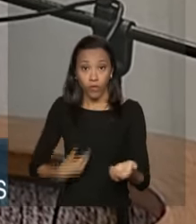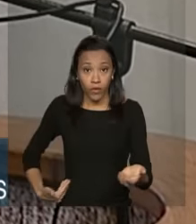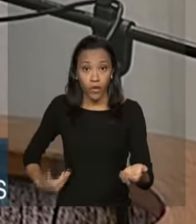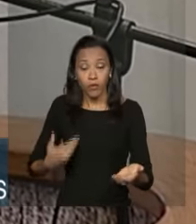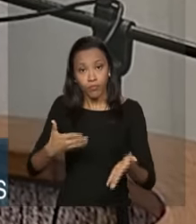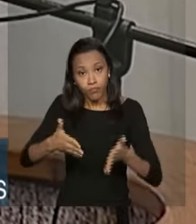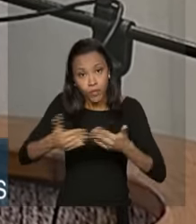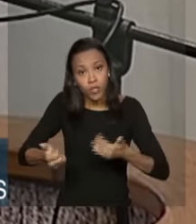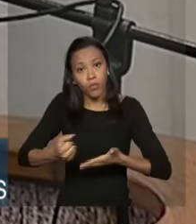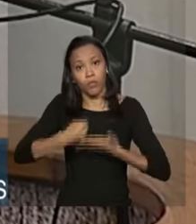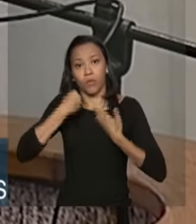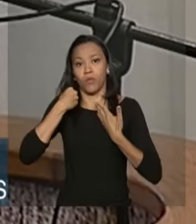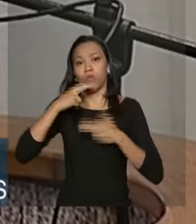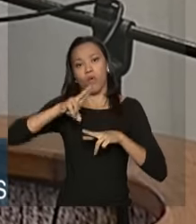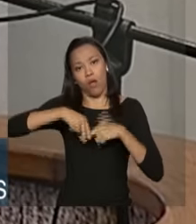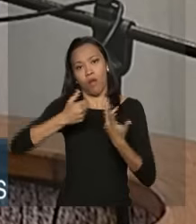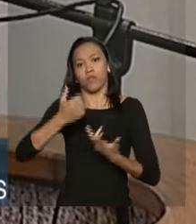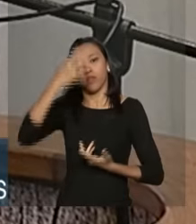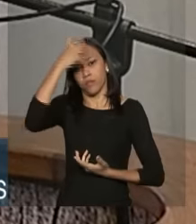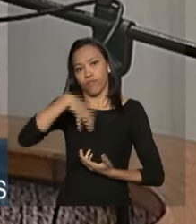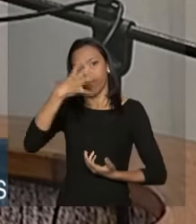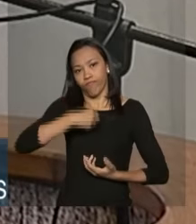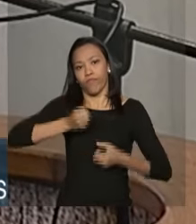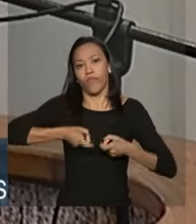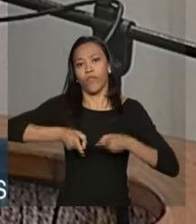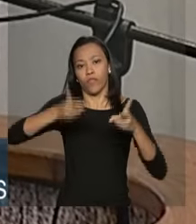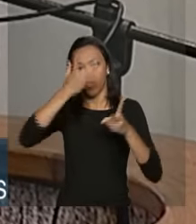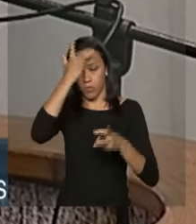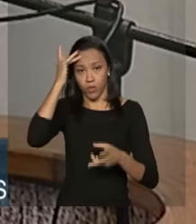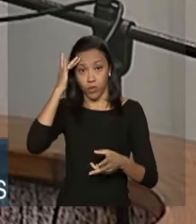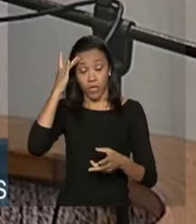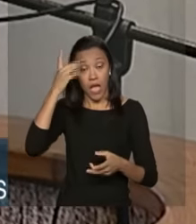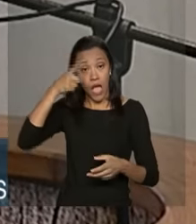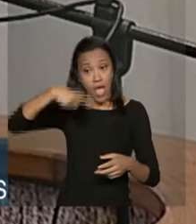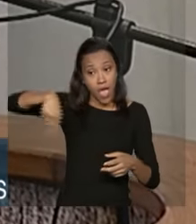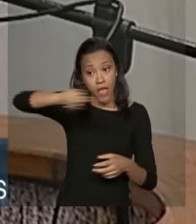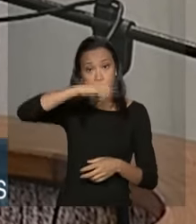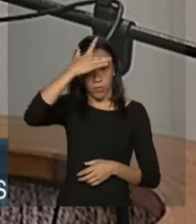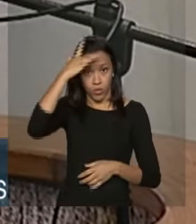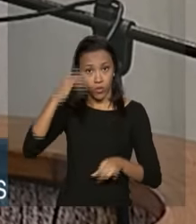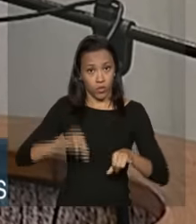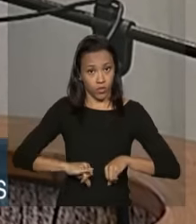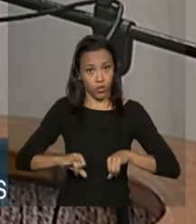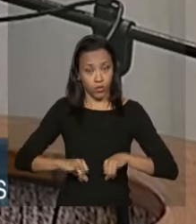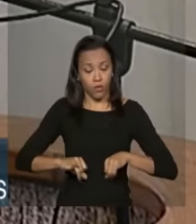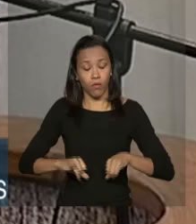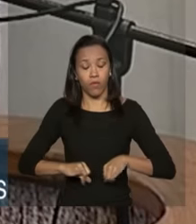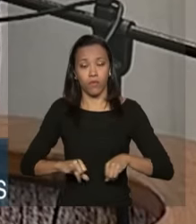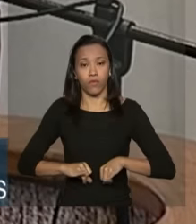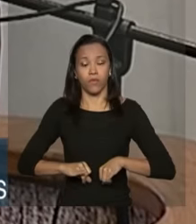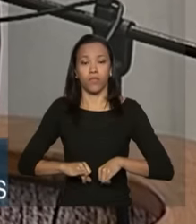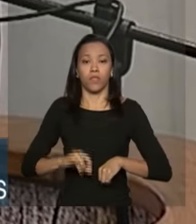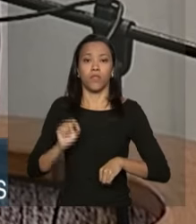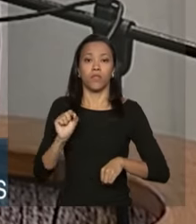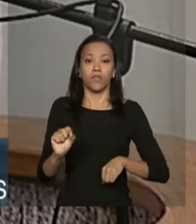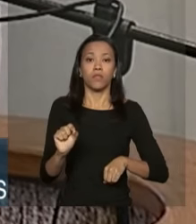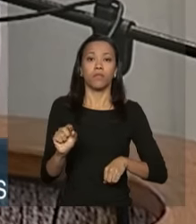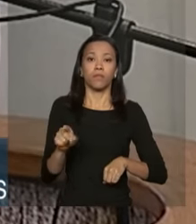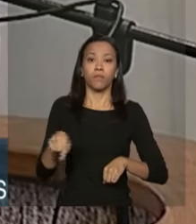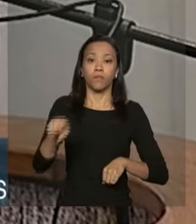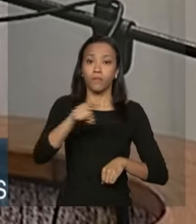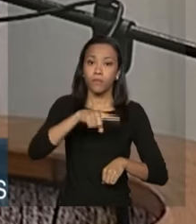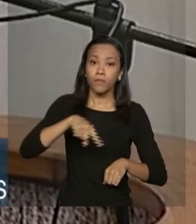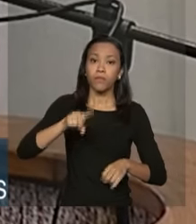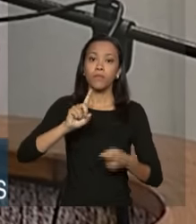tráfico de pessoas desse modo as vítimas a a ocorrências operações